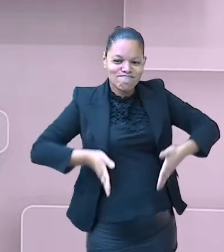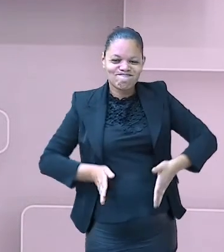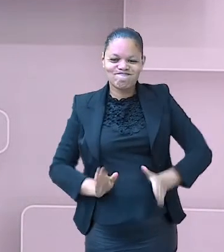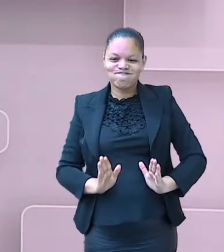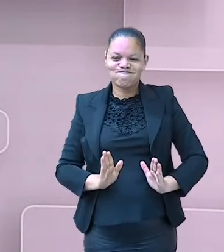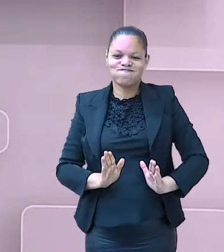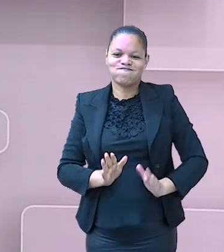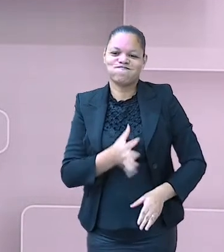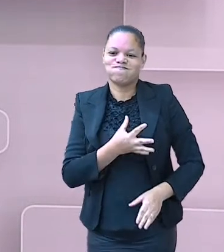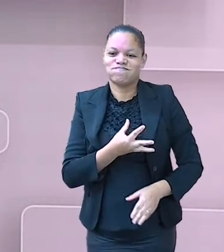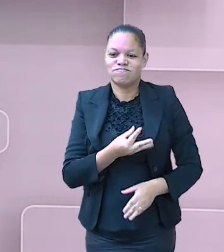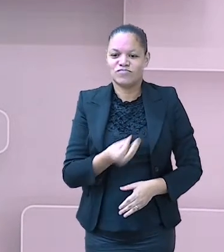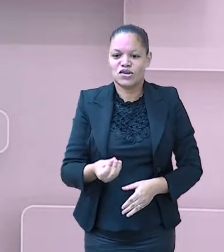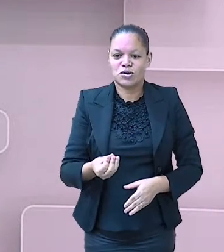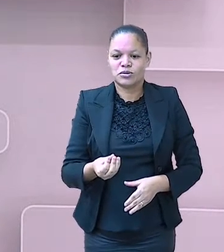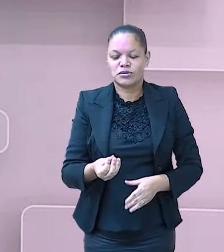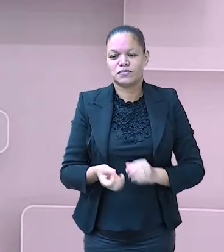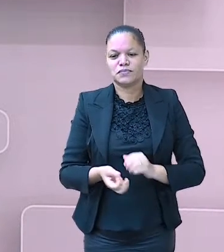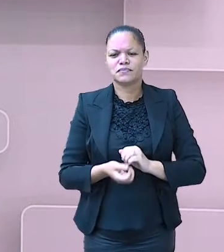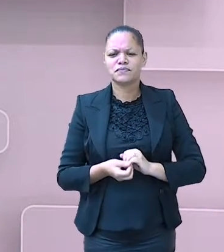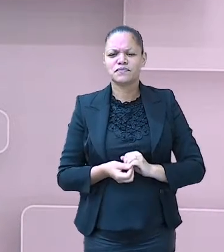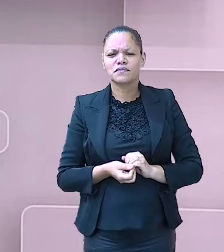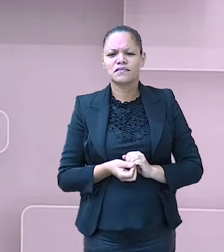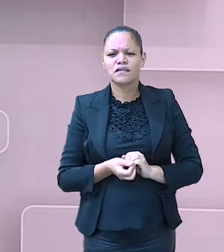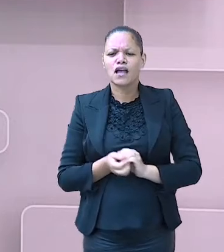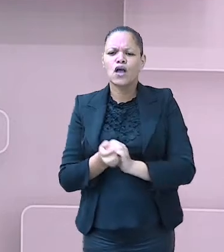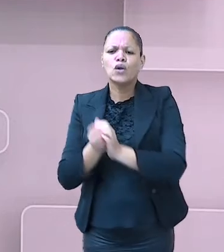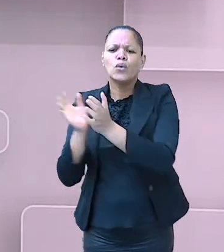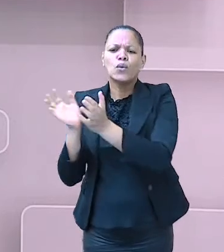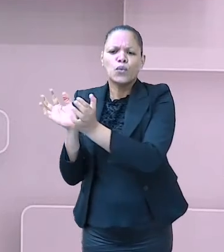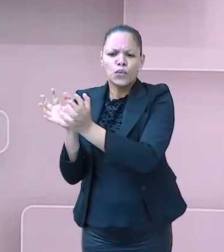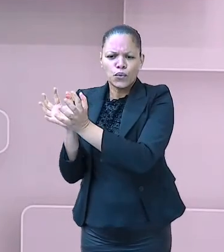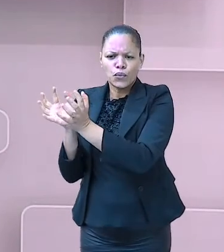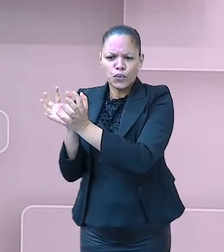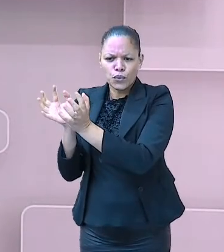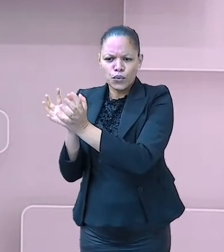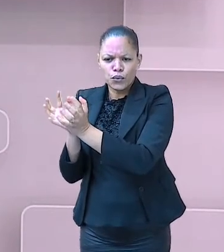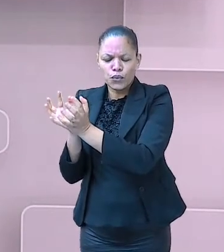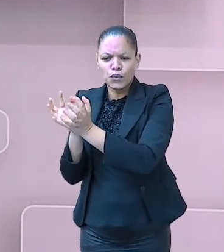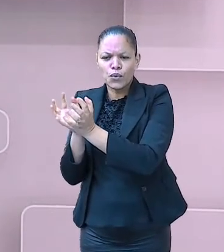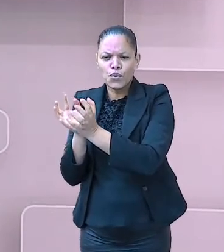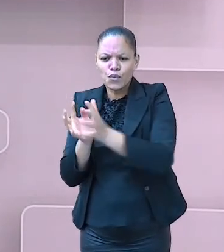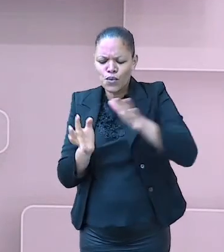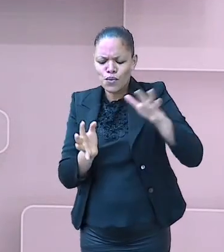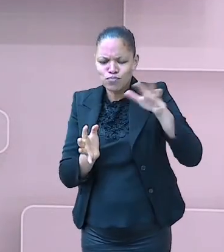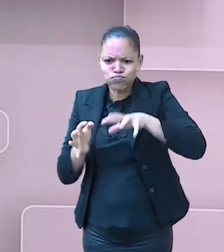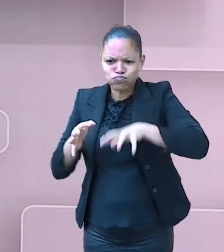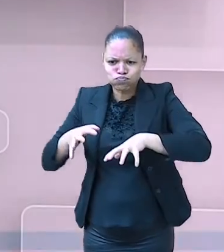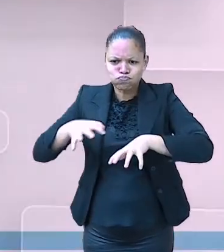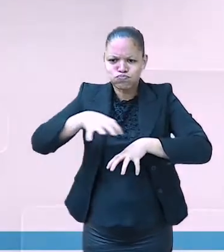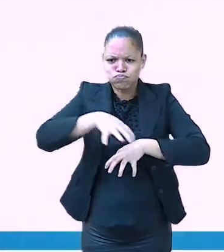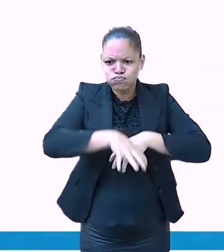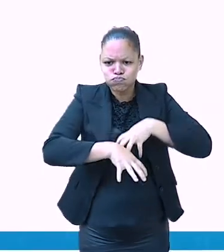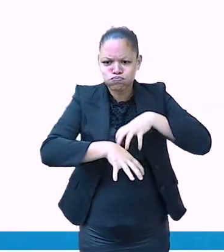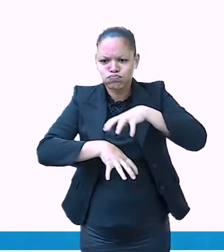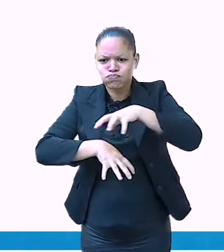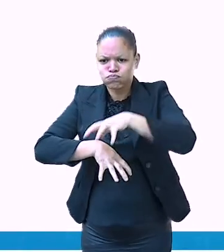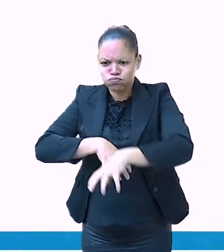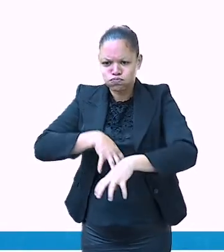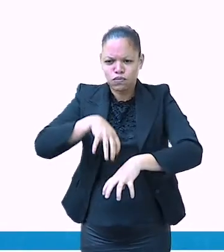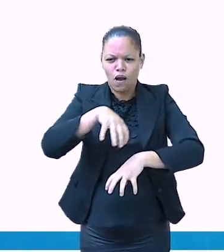E dentro dessa classe dos répteis, eles são divididos. Nós vamos falar do grupo dos